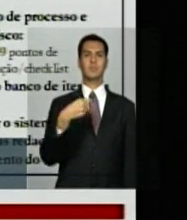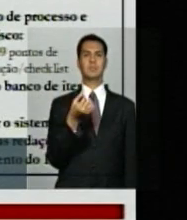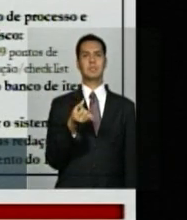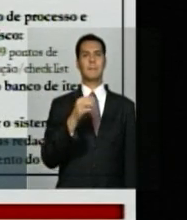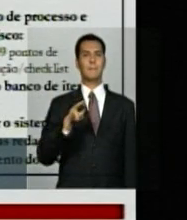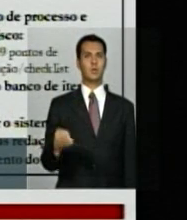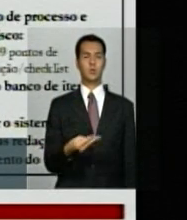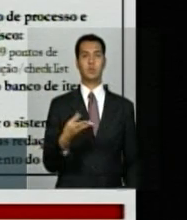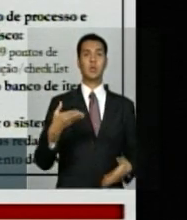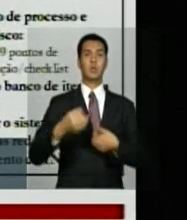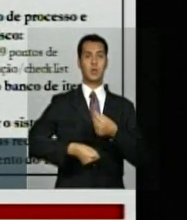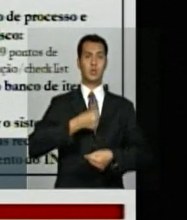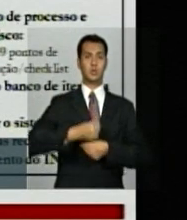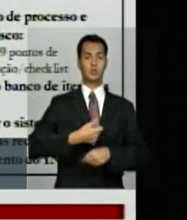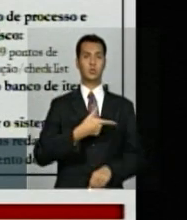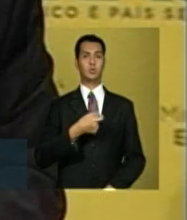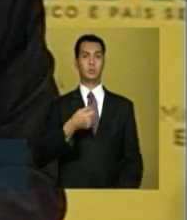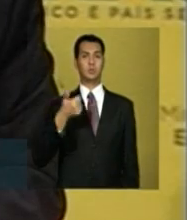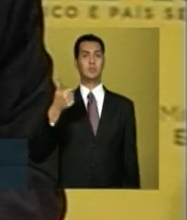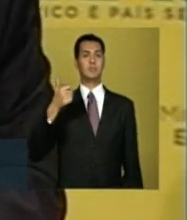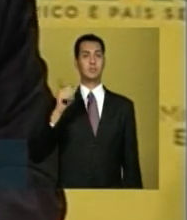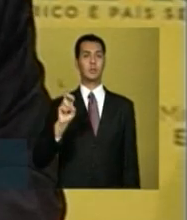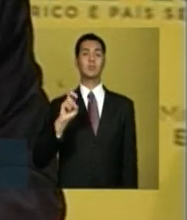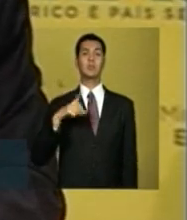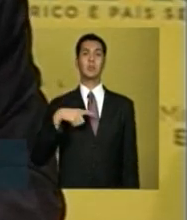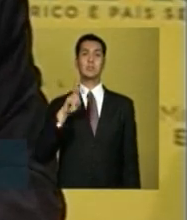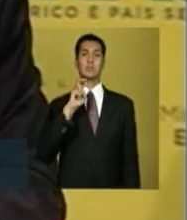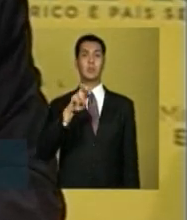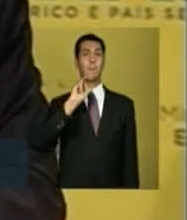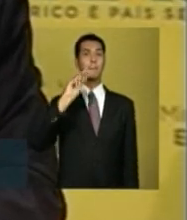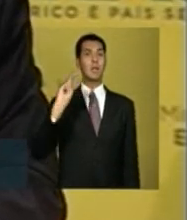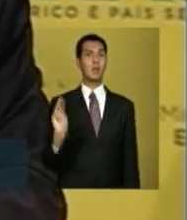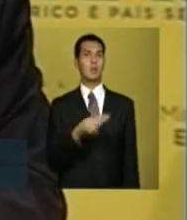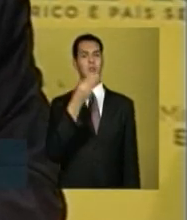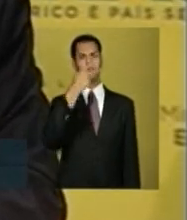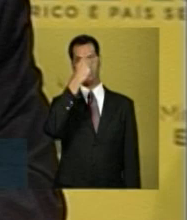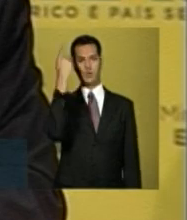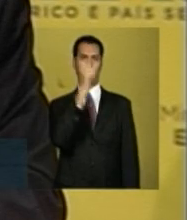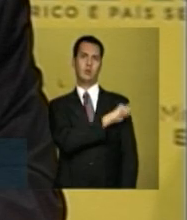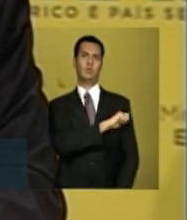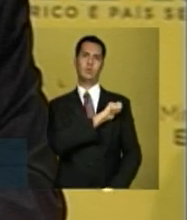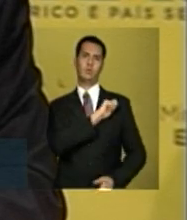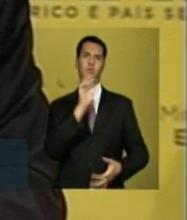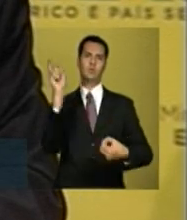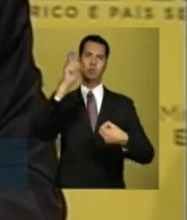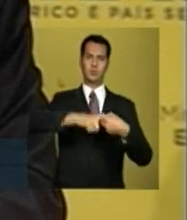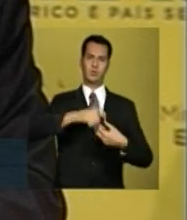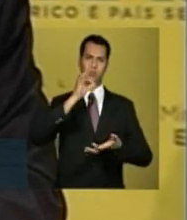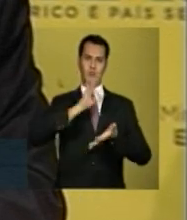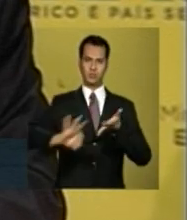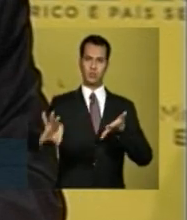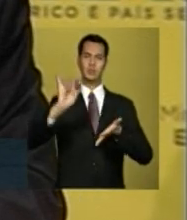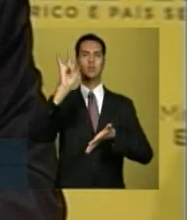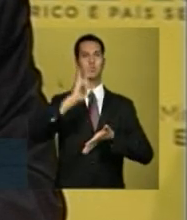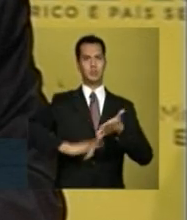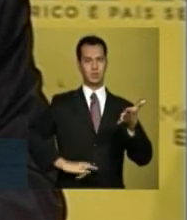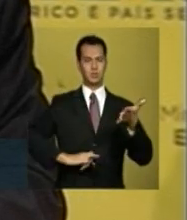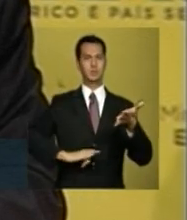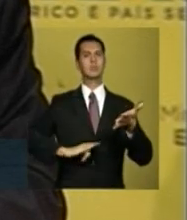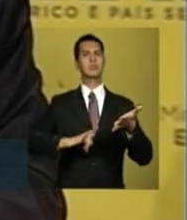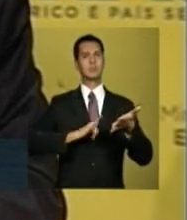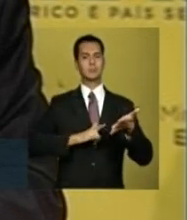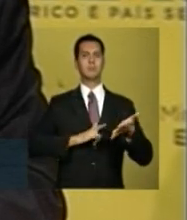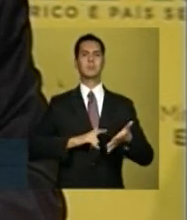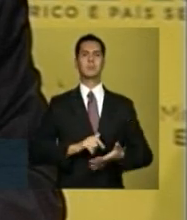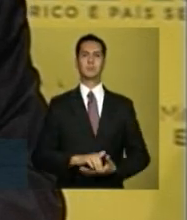2011 nós temos 5,4 milhões de acessos de de de de de alunos que inscritos que que que participaram